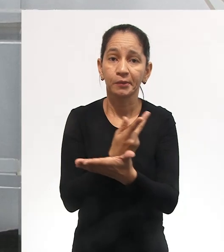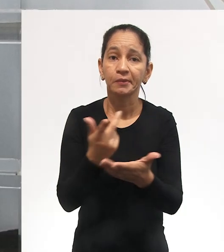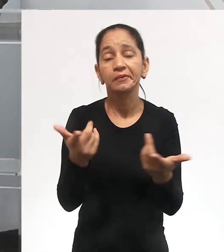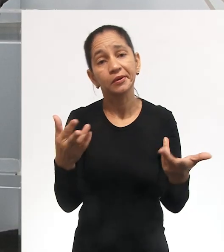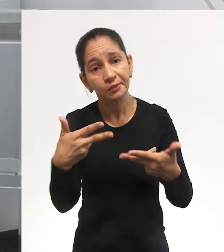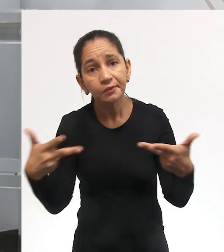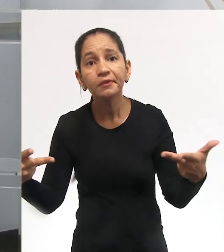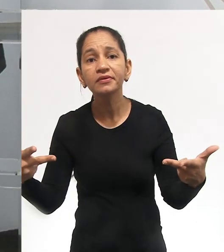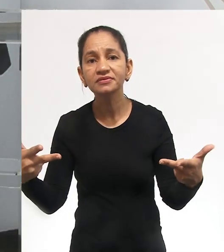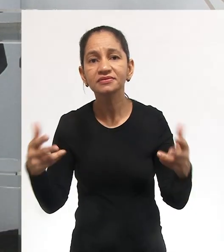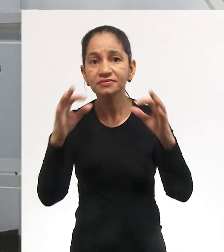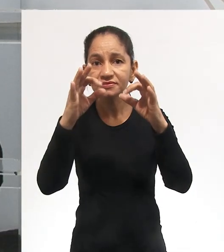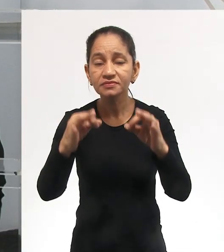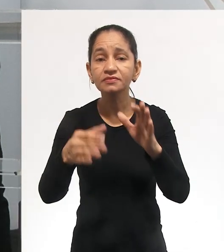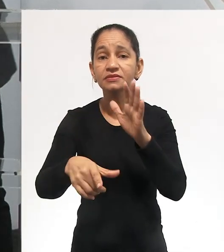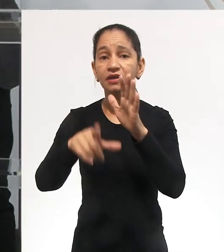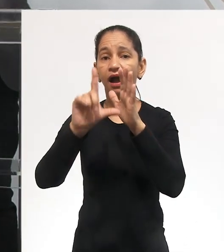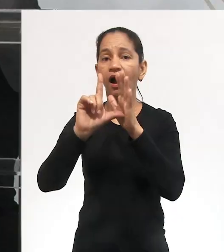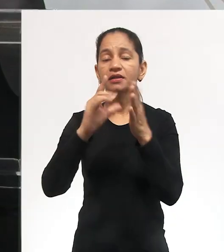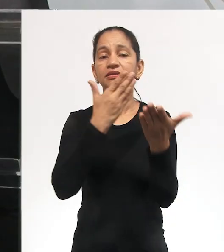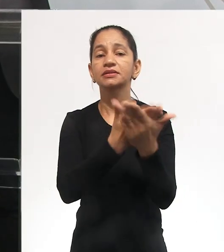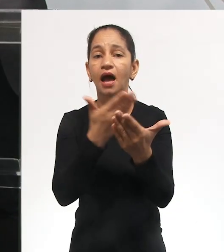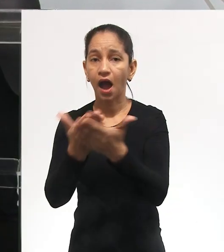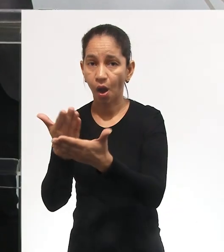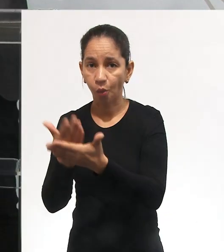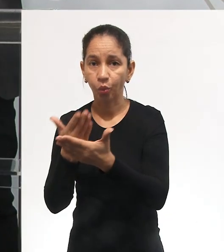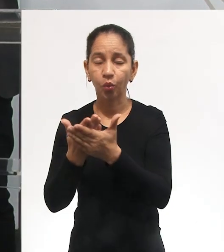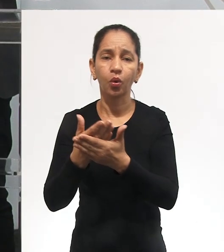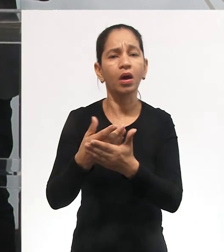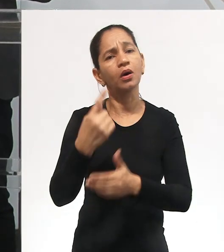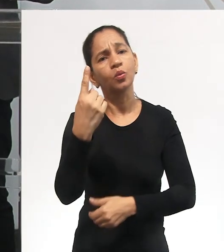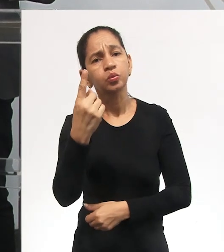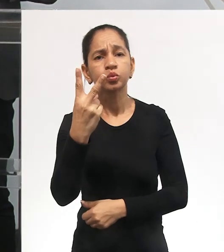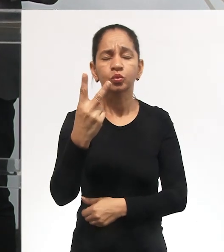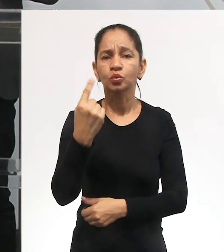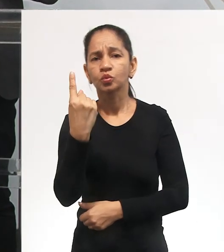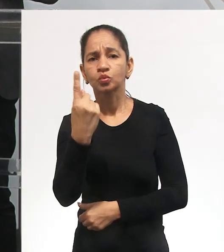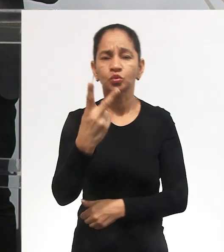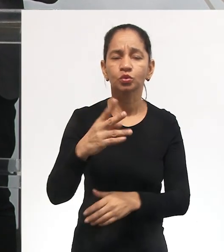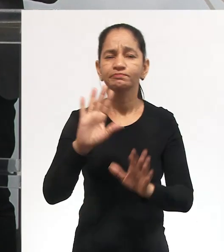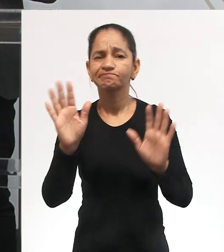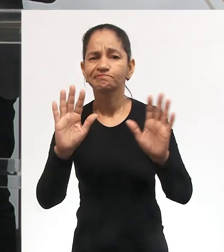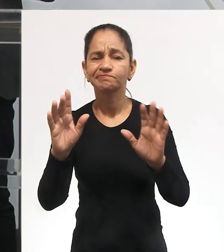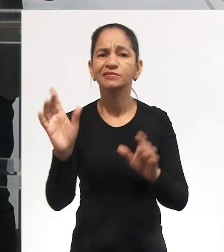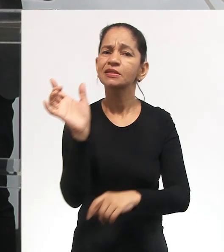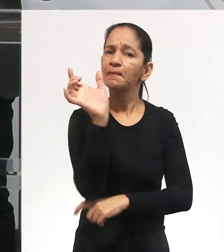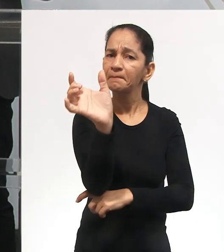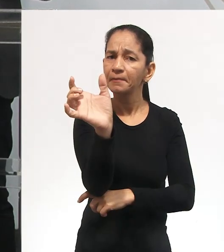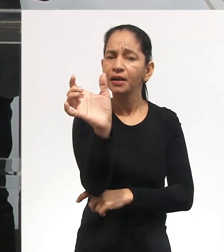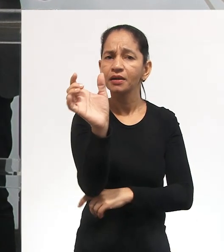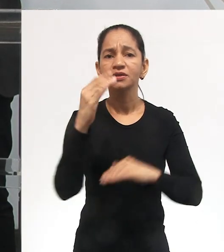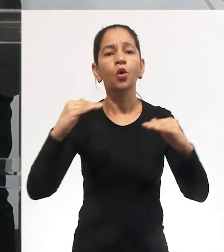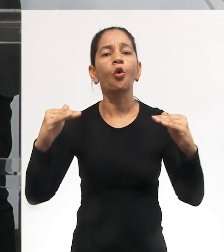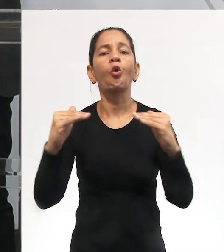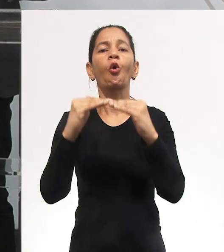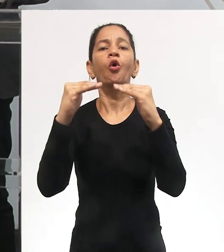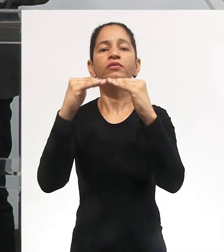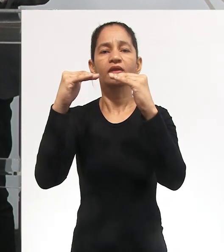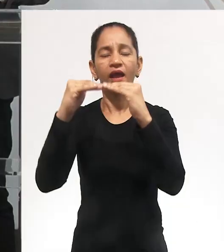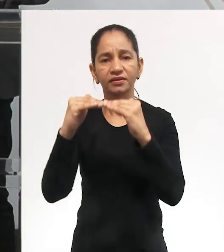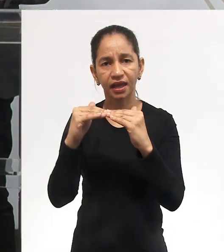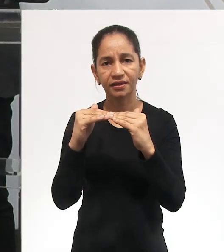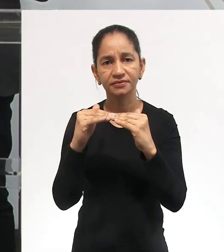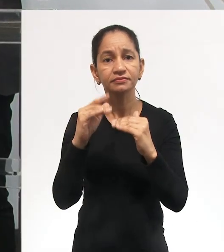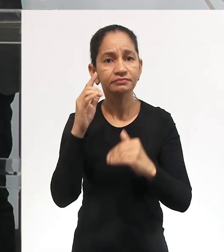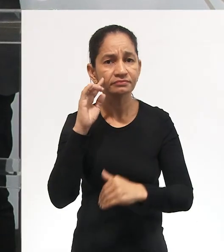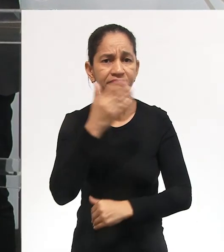aqui comigo, senhores. Nas aulas iniciais eu falei assim para vocês, olha, eu não entendo muito, né, não faz muito sentido a palavra compliance dentro, né, da administração